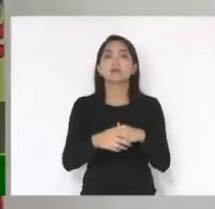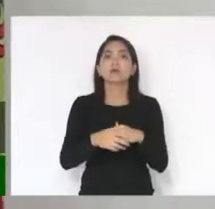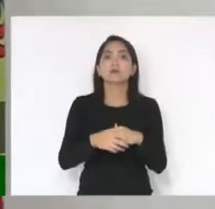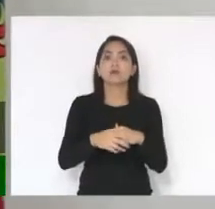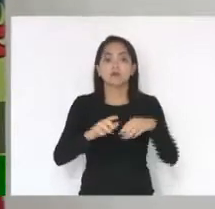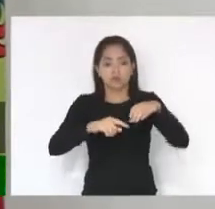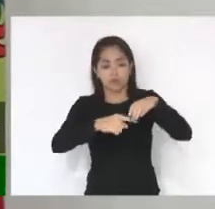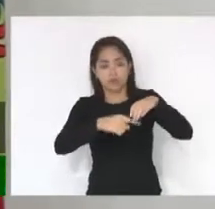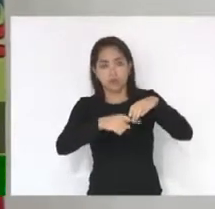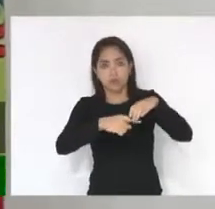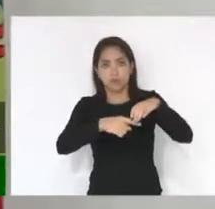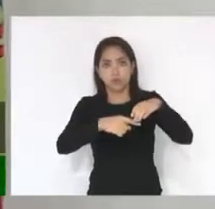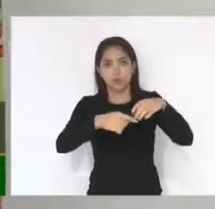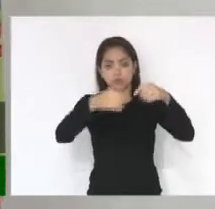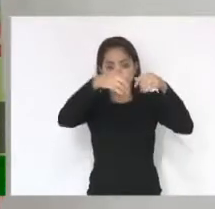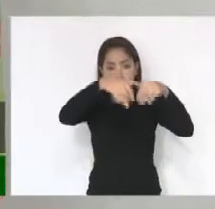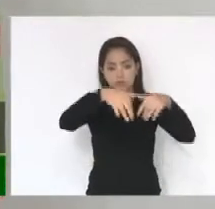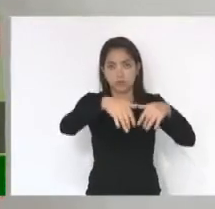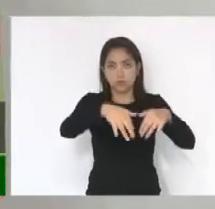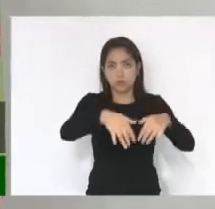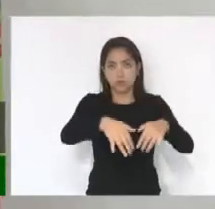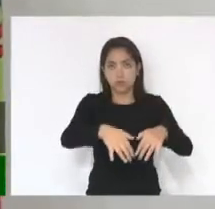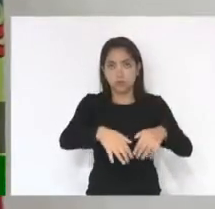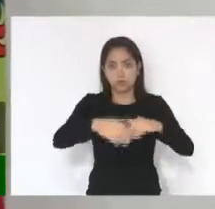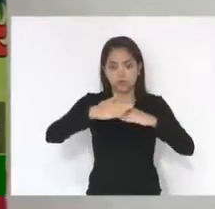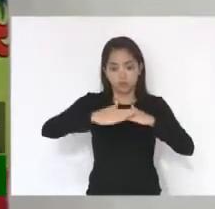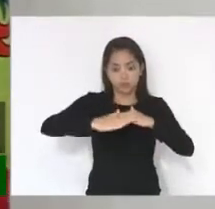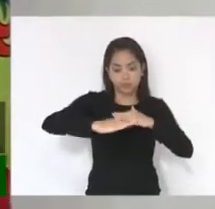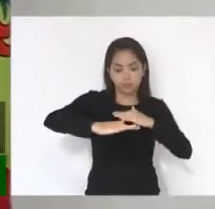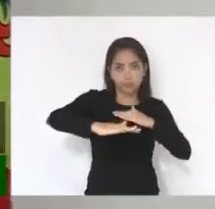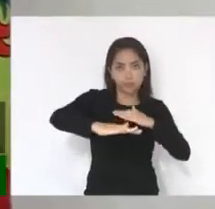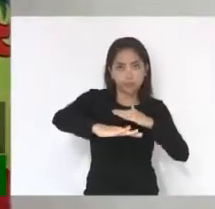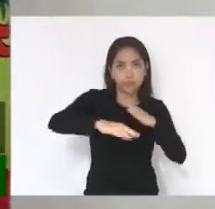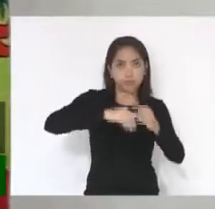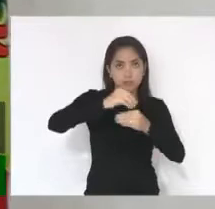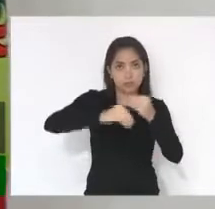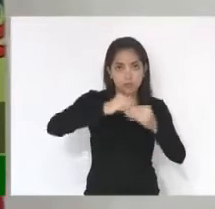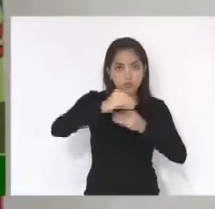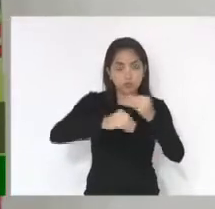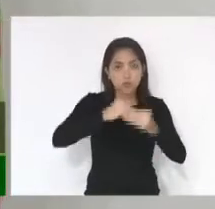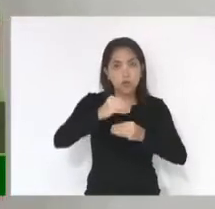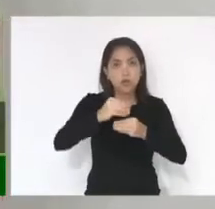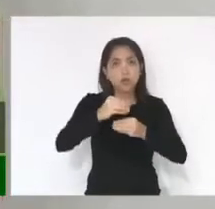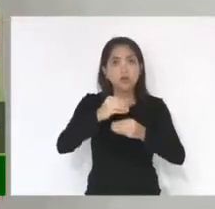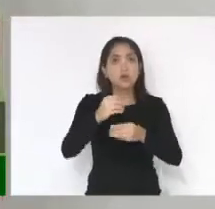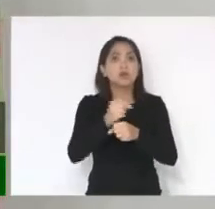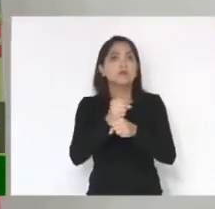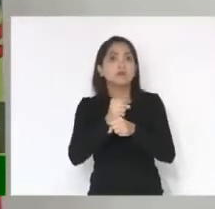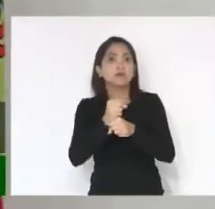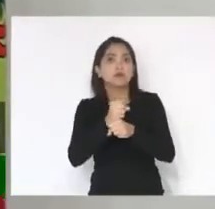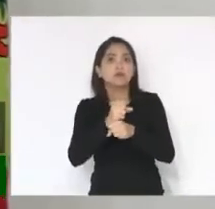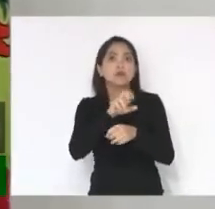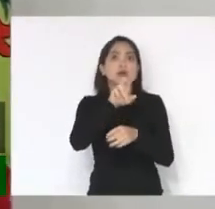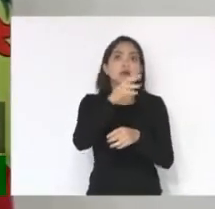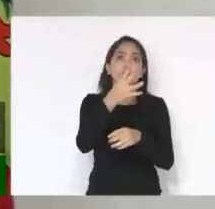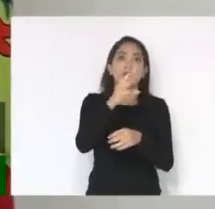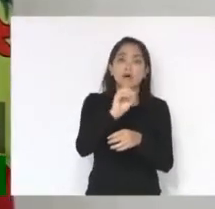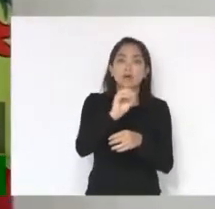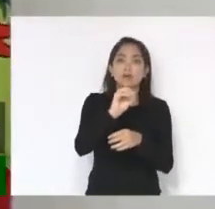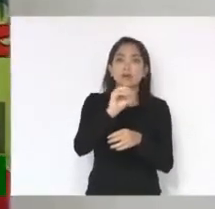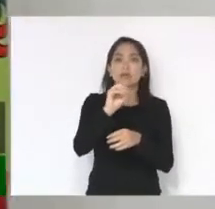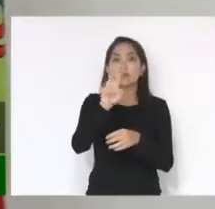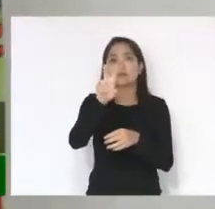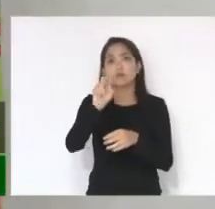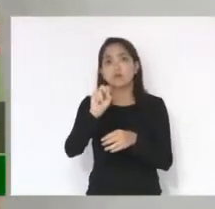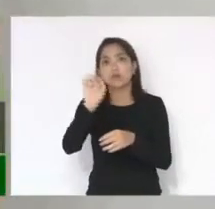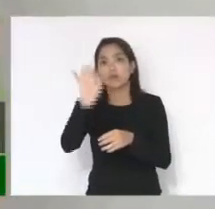pneu triturado na liga asfáltica, no qual ele tem uma durabilidade de 40% a 50% a mais que o